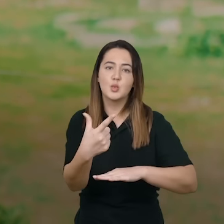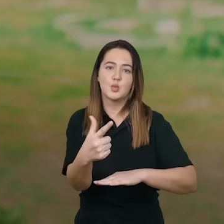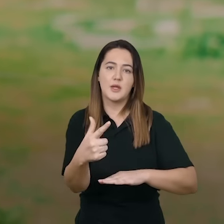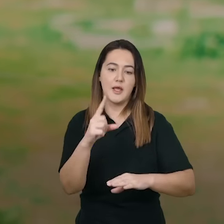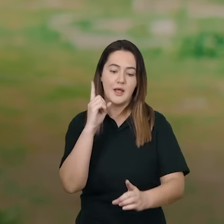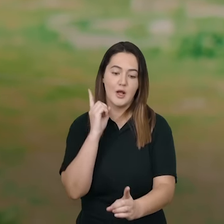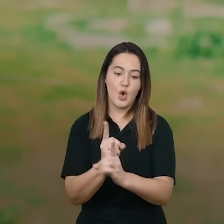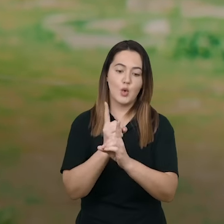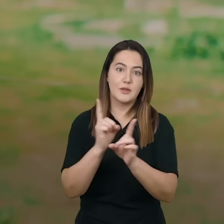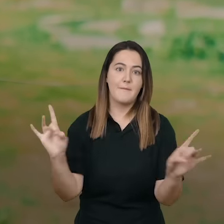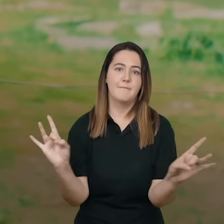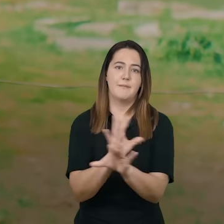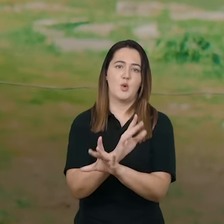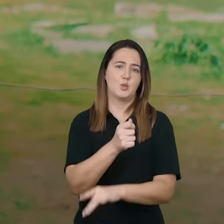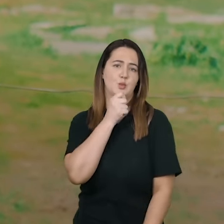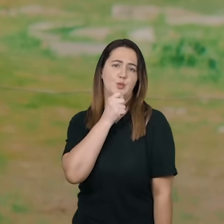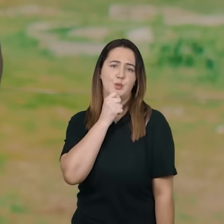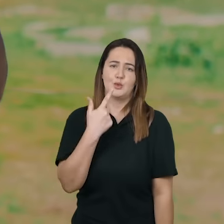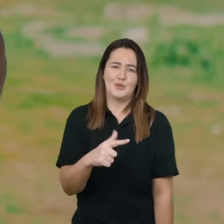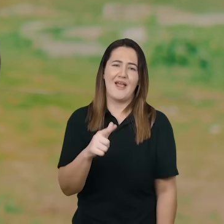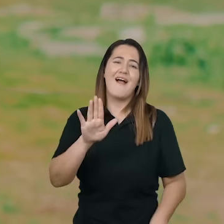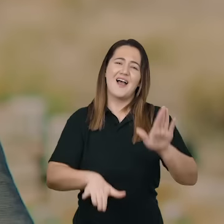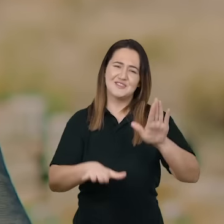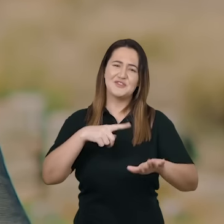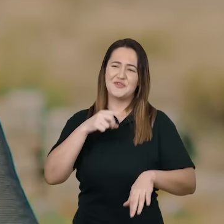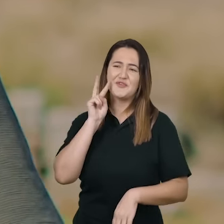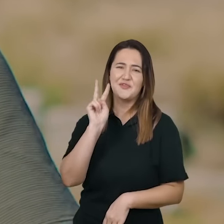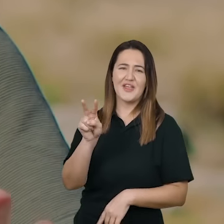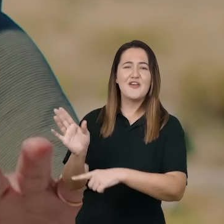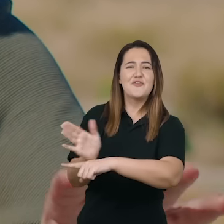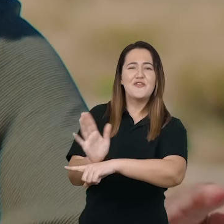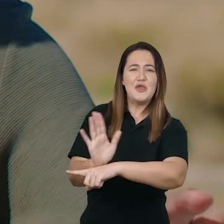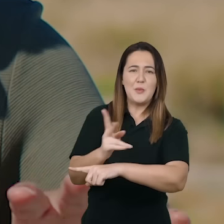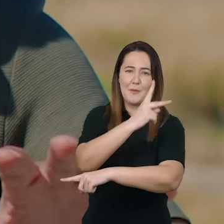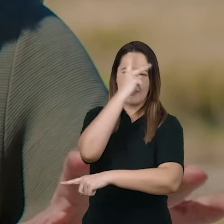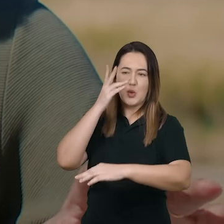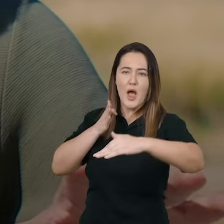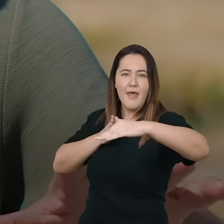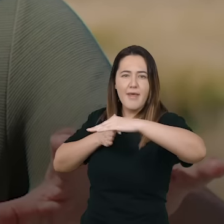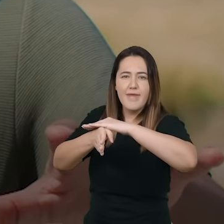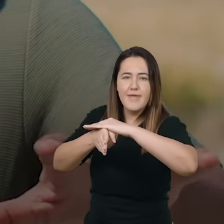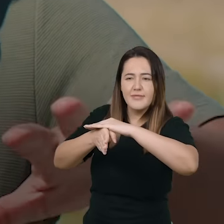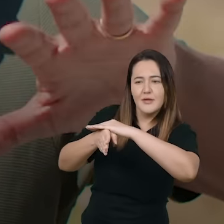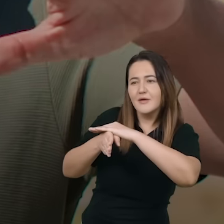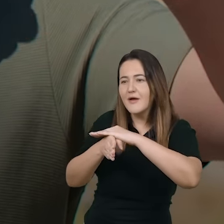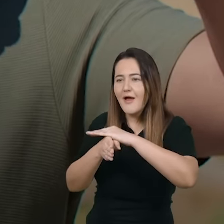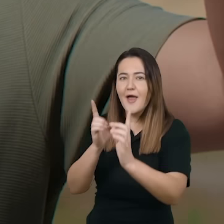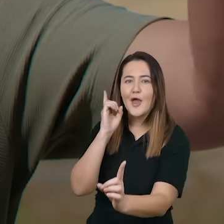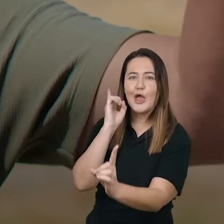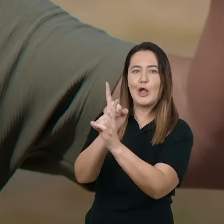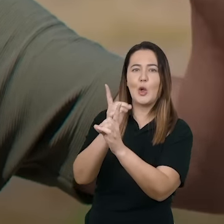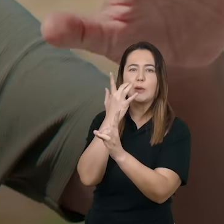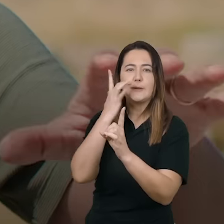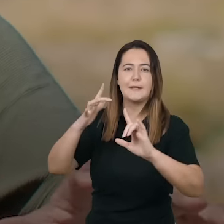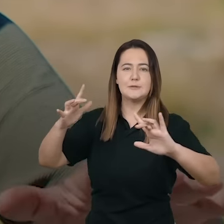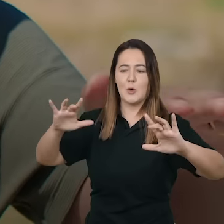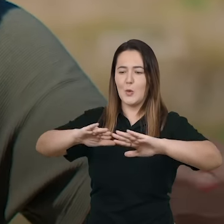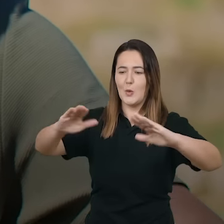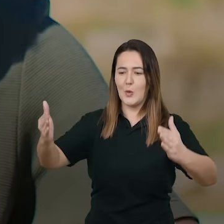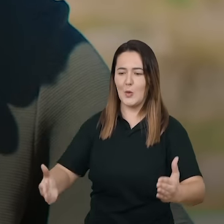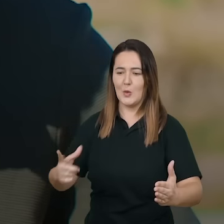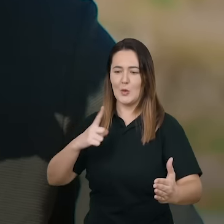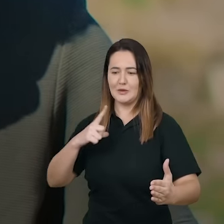completo, não é como você imagina em alguns filmes de Hollywood, onde o sujeito entra lá numa caverna e o tesouro do rei está ali,